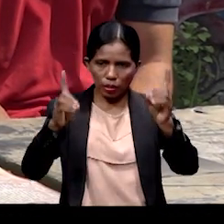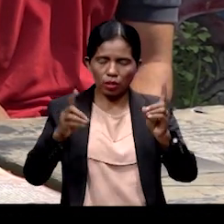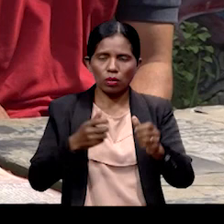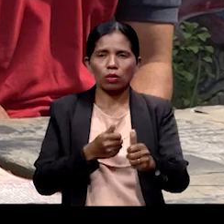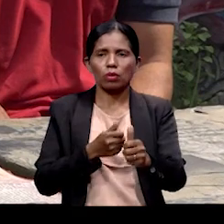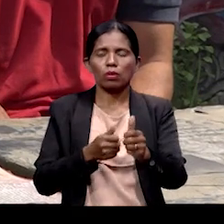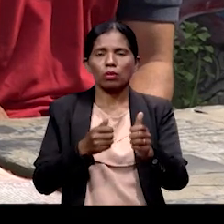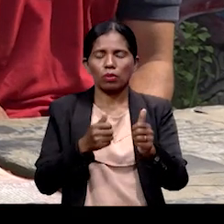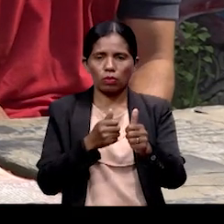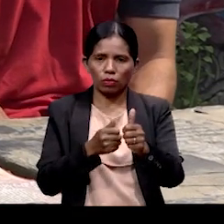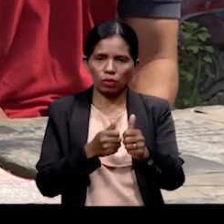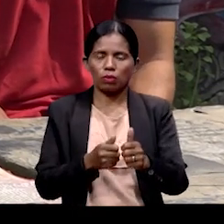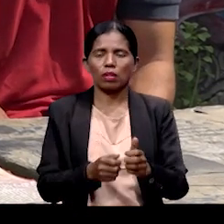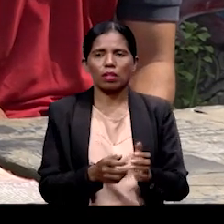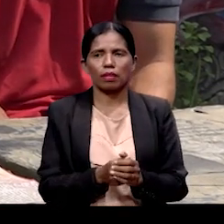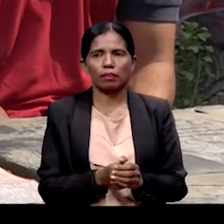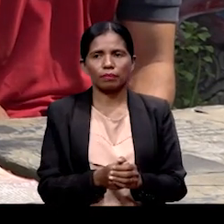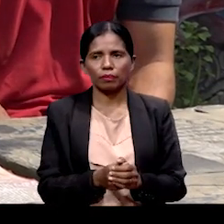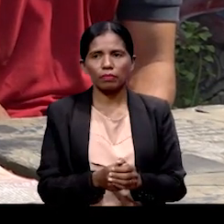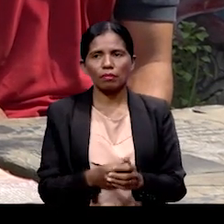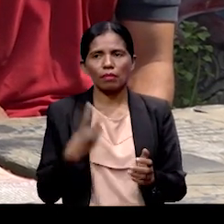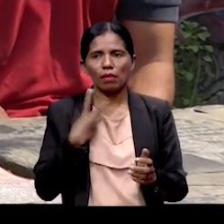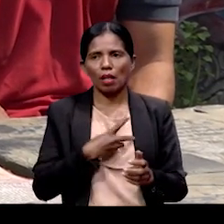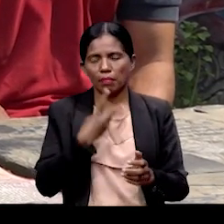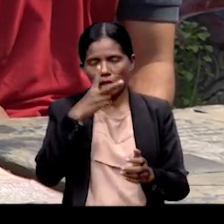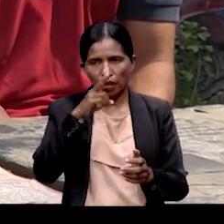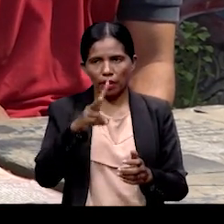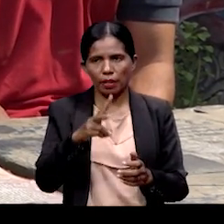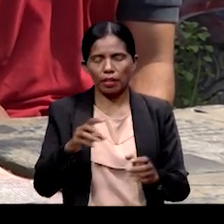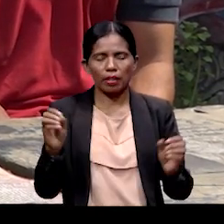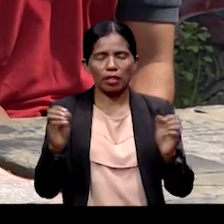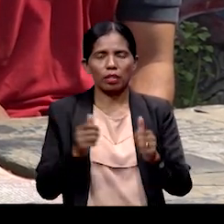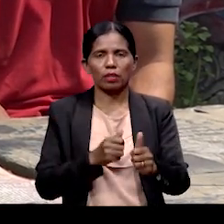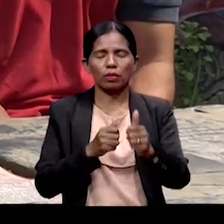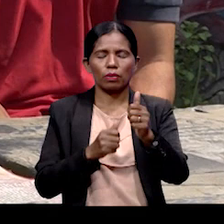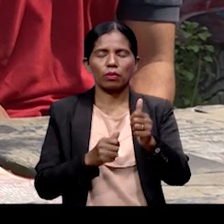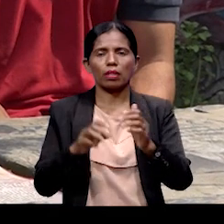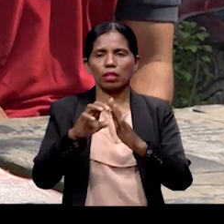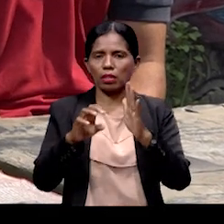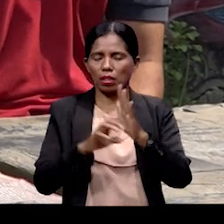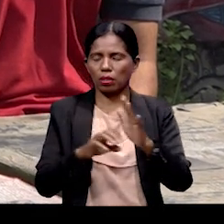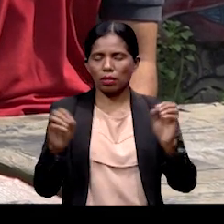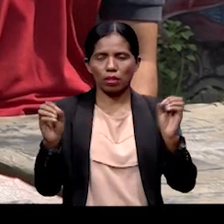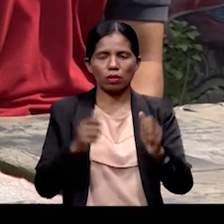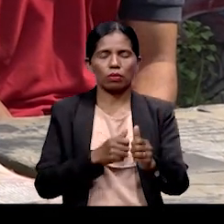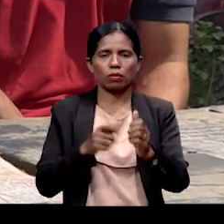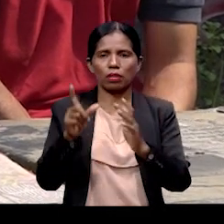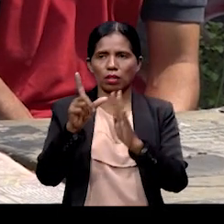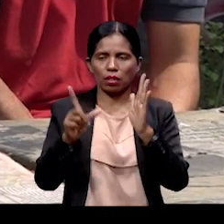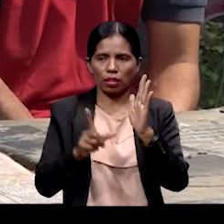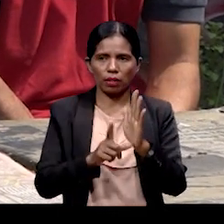ida nesse mebe se tamba ami hare kata ide ne la cumpri ona estado rasismo hakat di ona ite ne